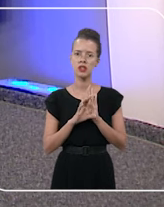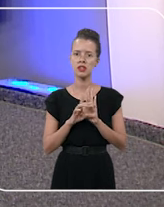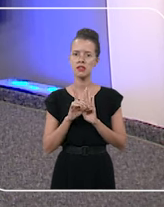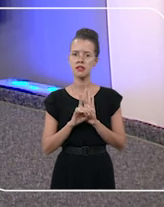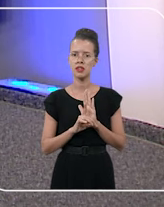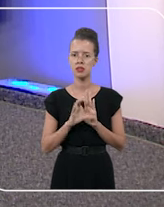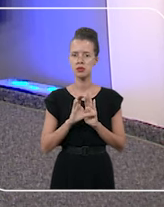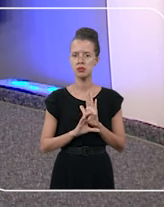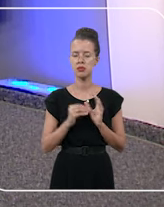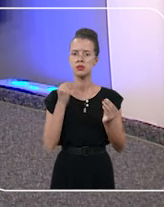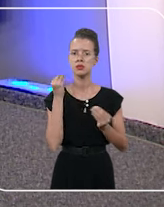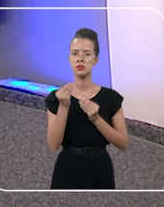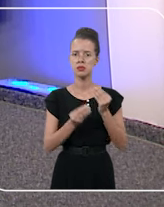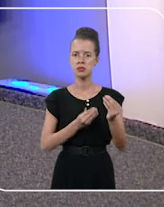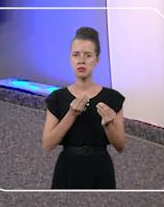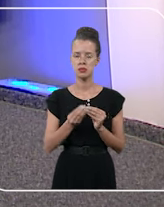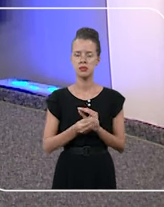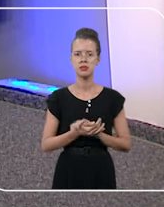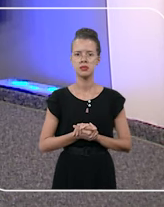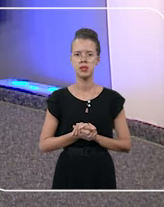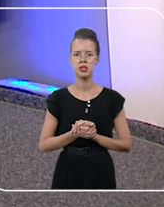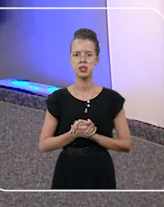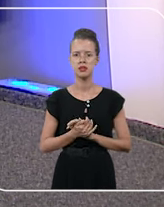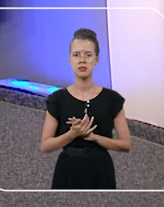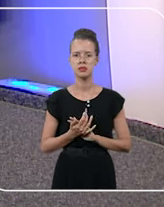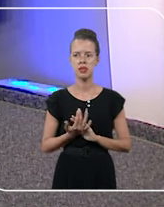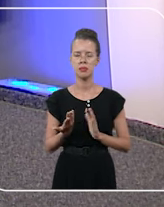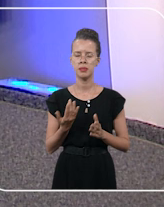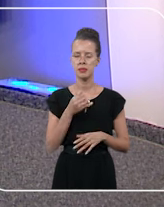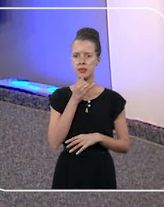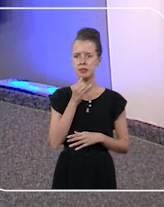médico, que seria uma falha na prestação do serviço? Por exemplo, o